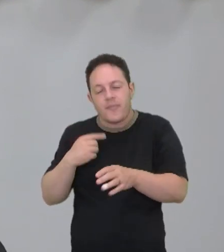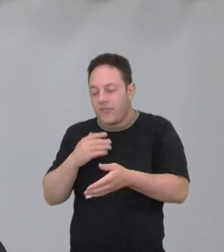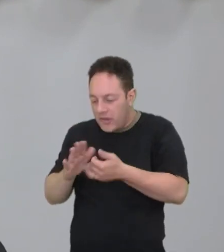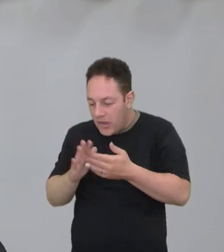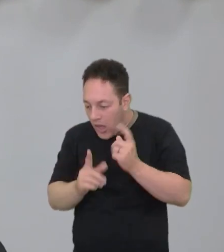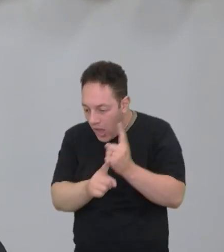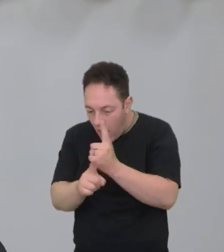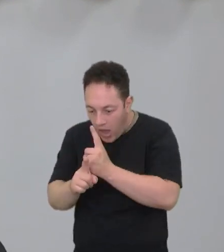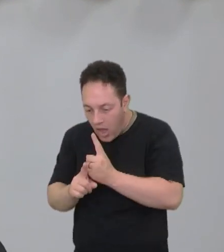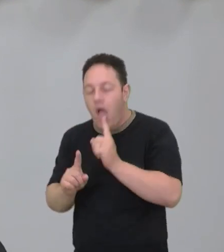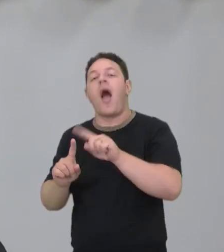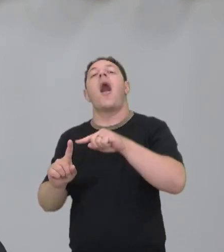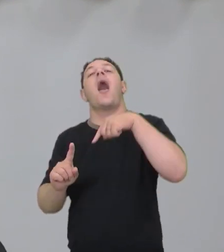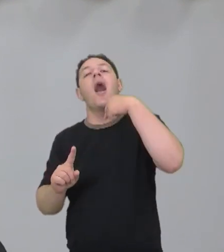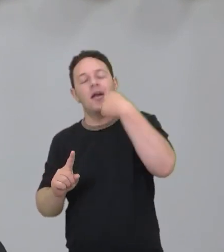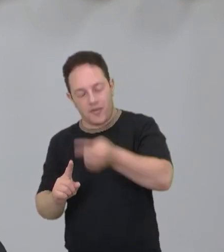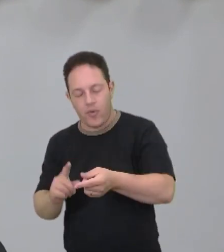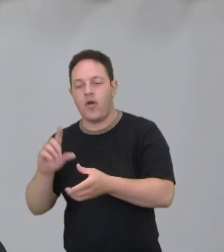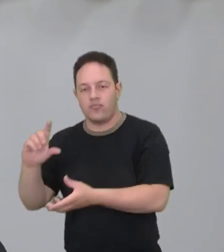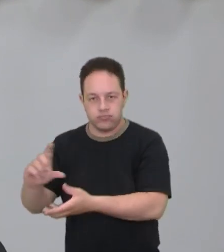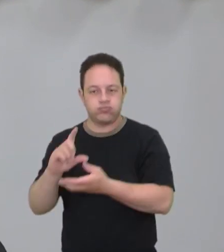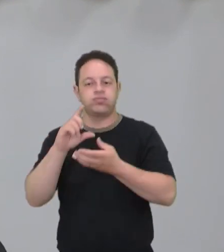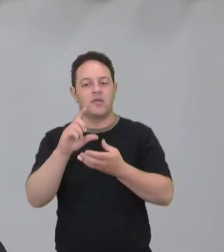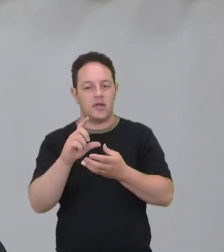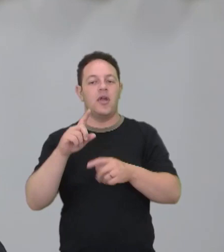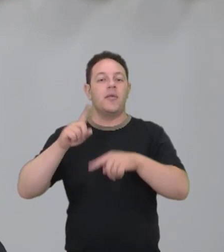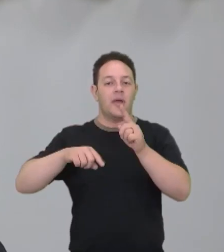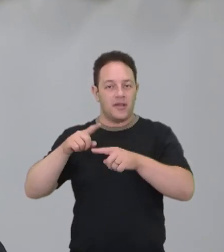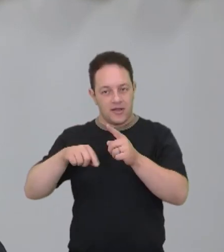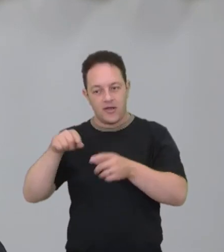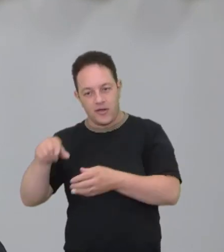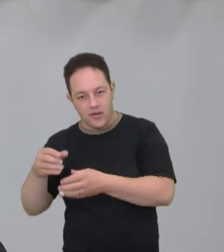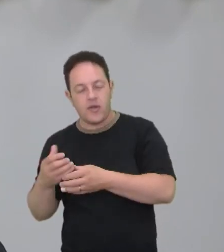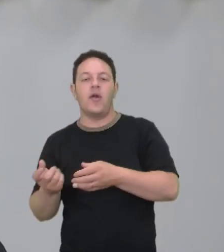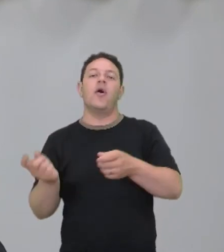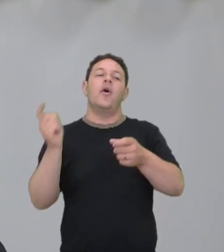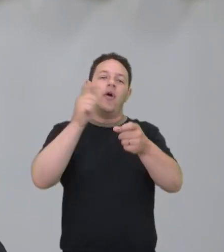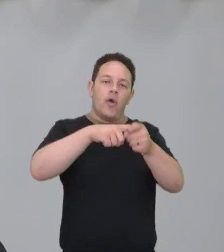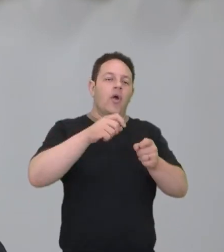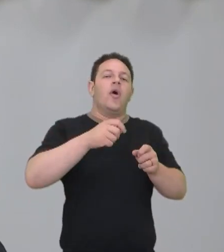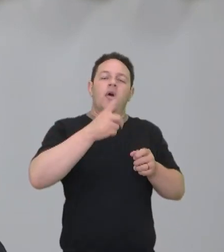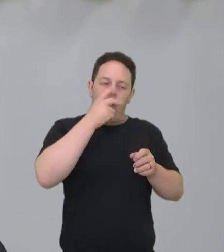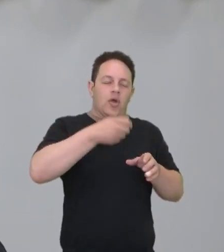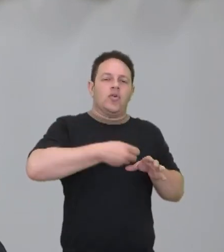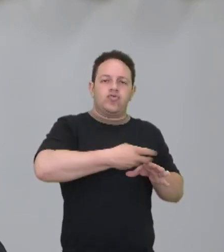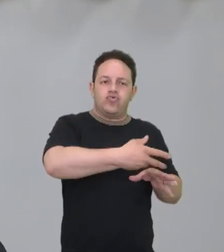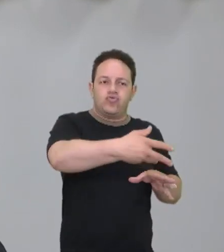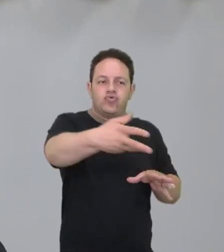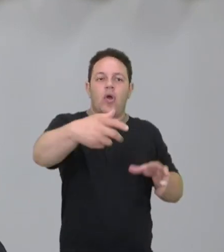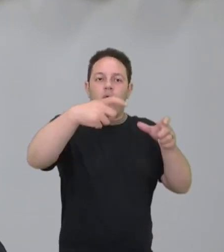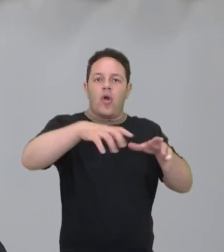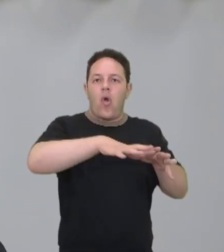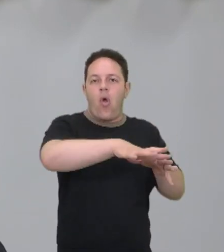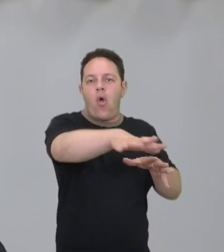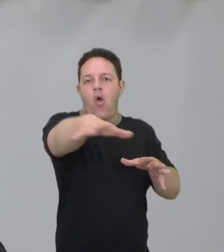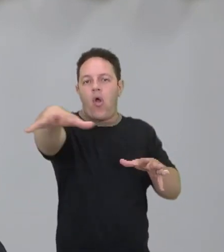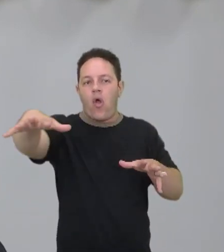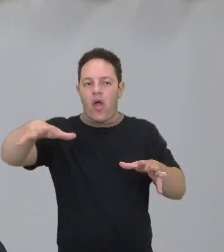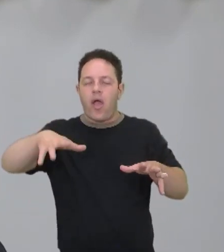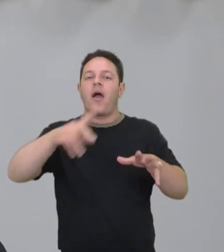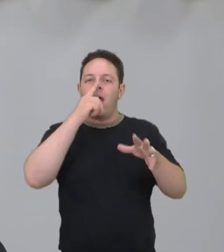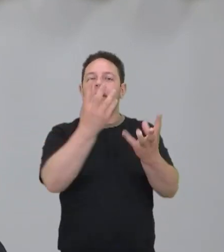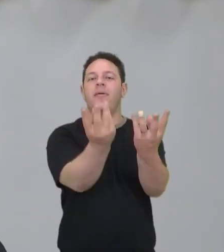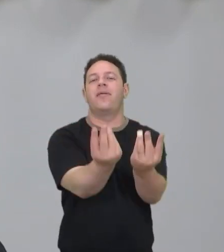em laboratório, e depois pego esse material do laboratório e insiro novamente no lugar onde ele foi